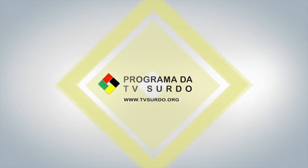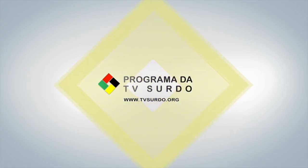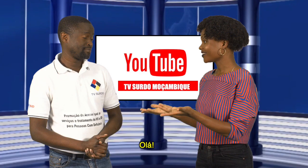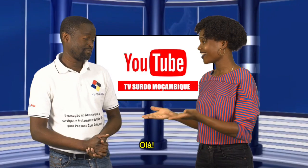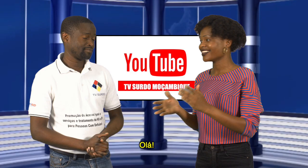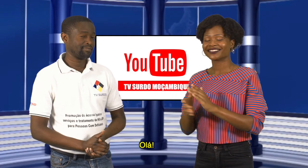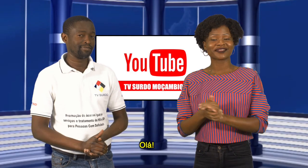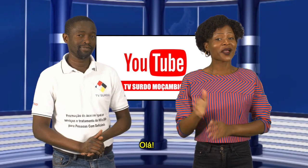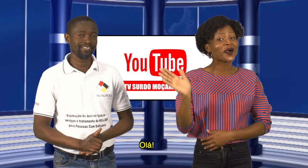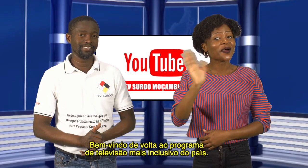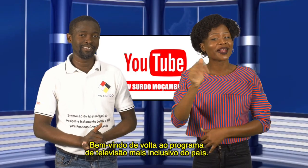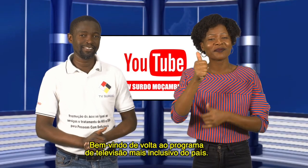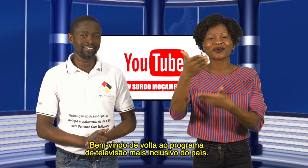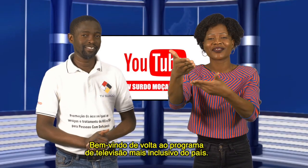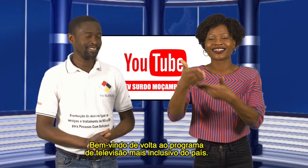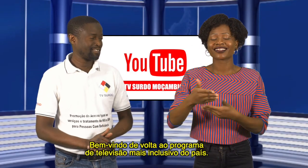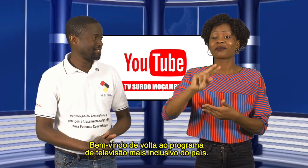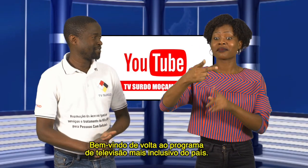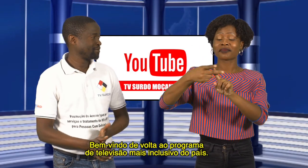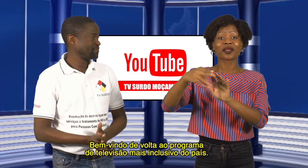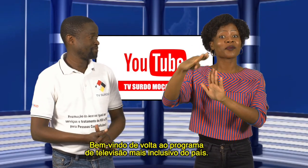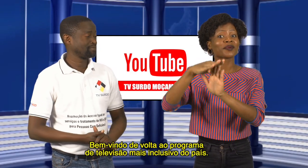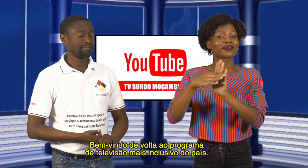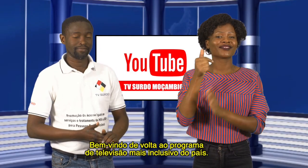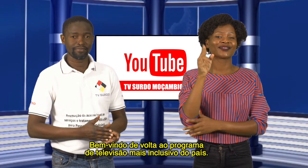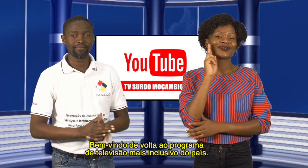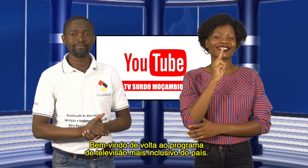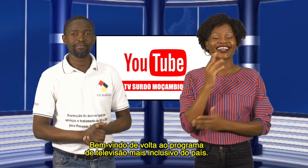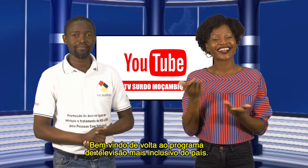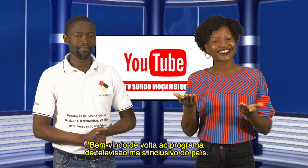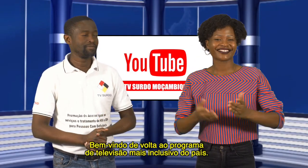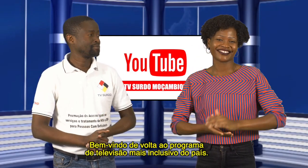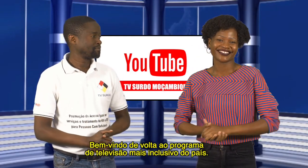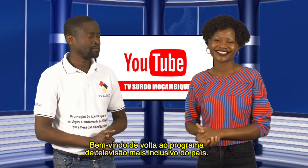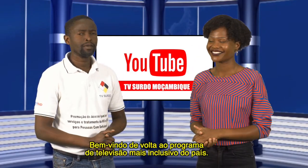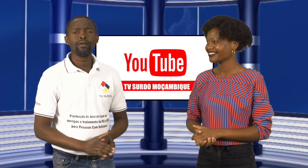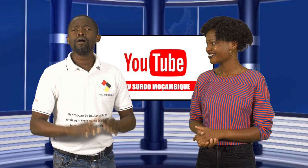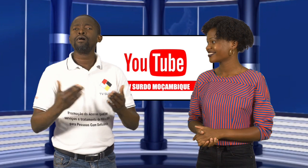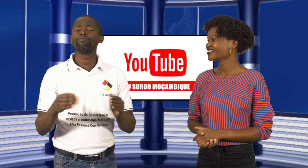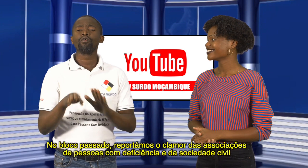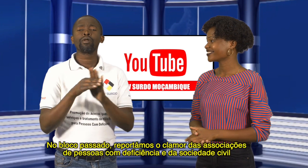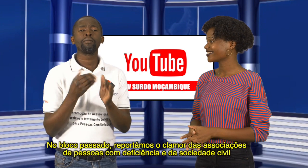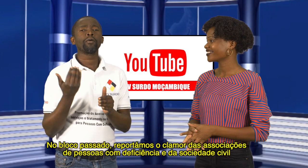Olá. Bem-vindo de volta ao programa de televisão mais inclusivo do país. No bloco passado,